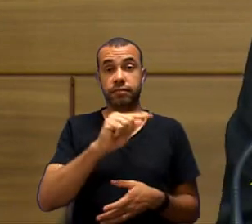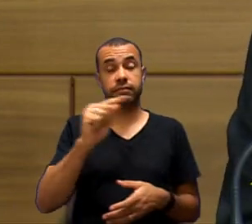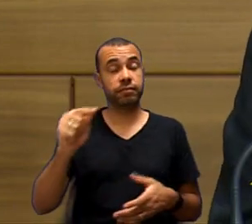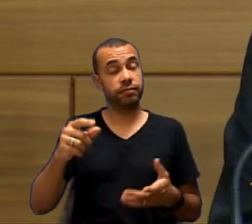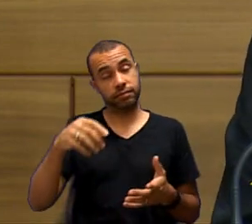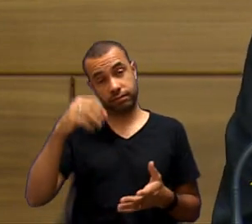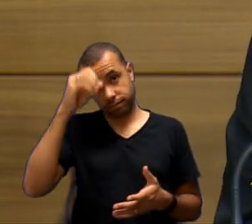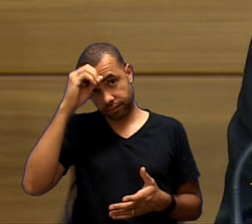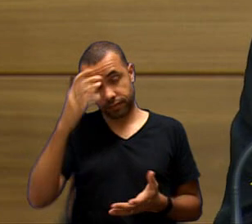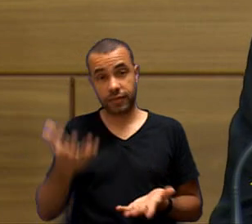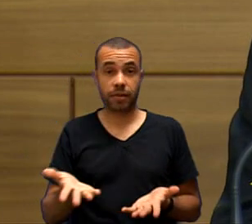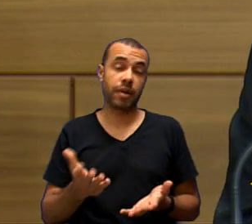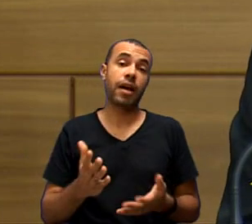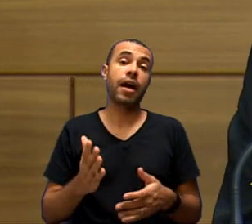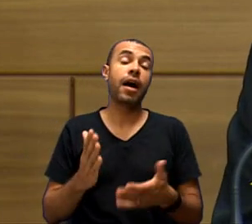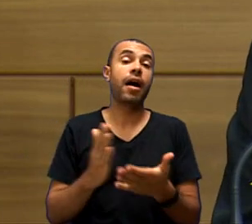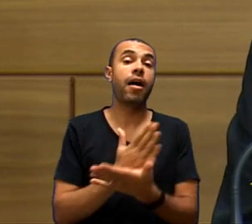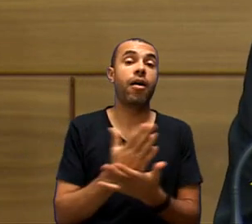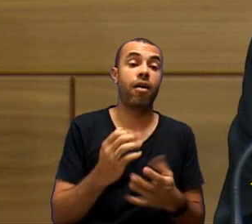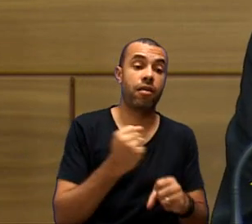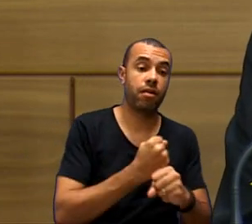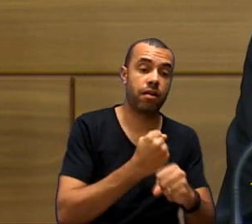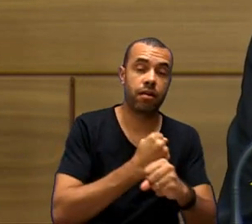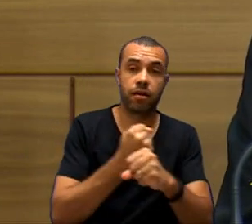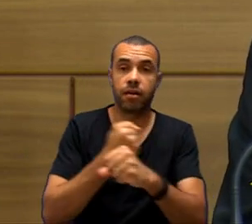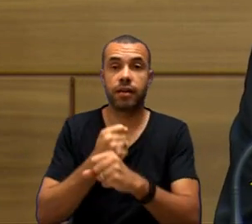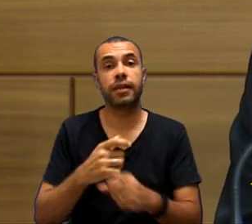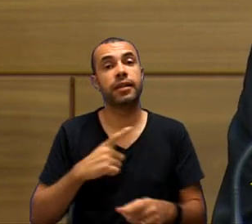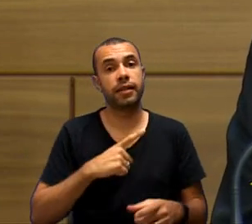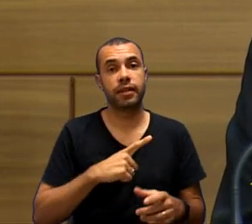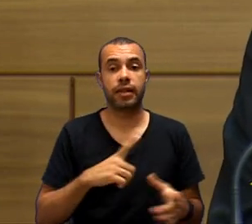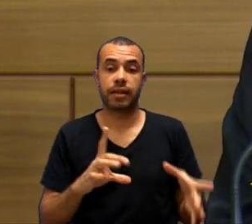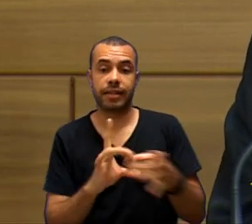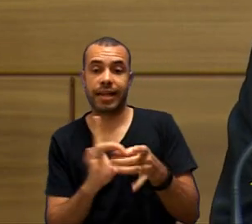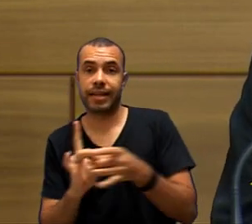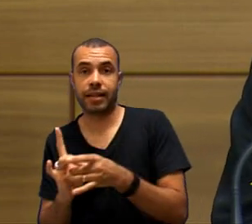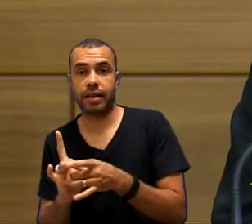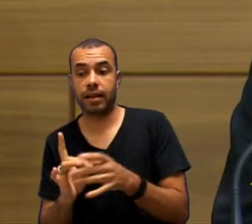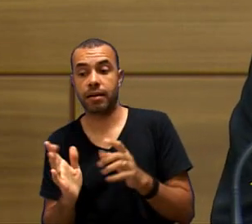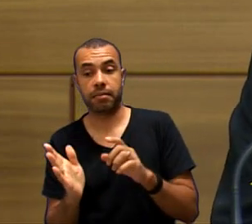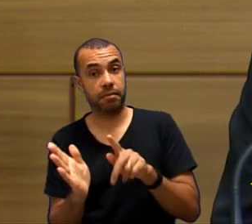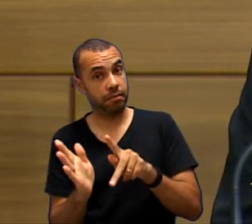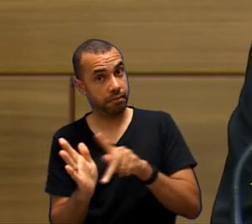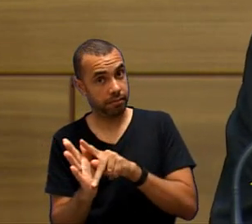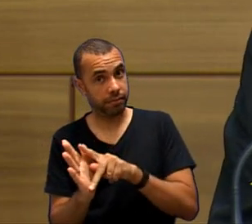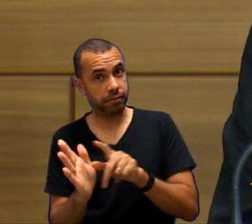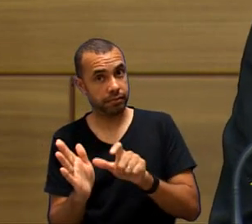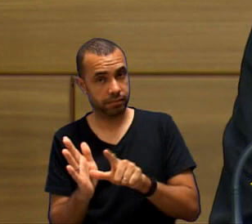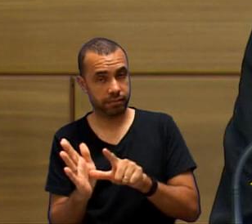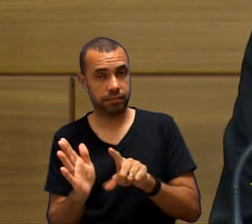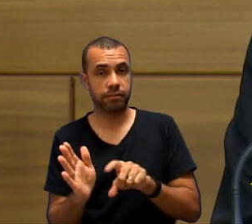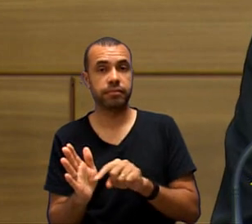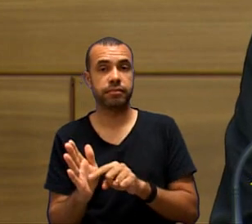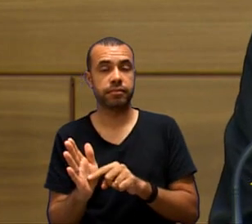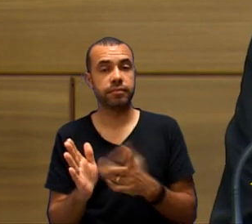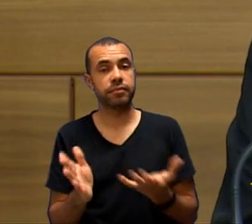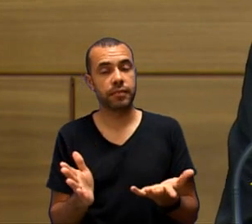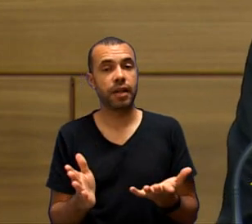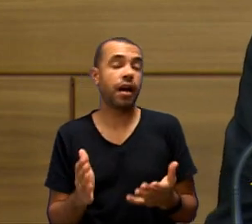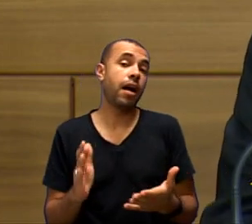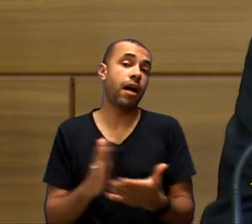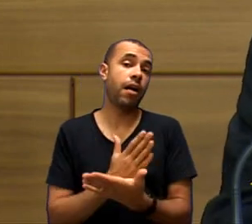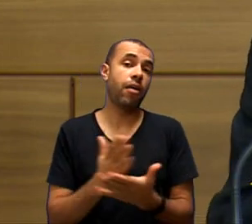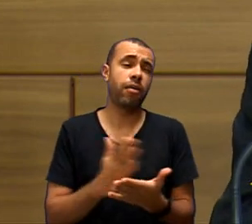obras haviam sido elencadas nesse projeto. Algumas que nós consideramos, ao longo deste ano,